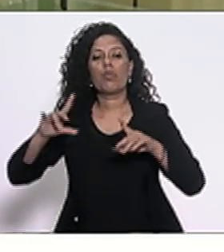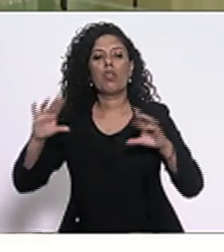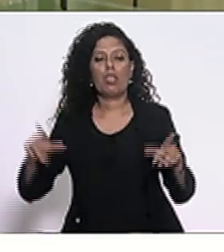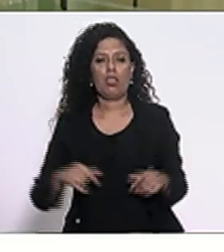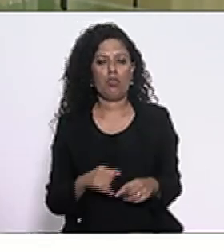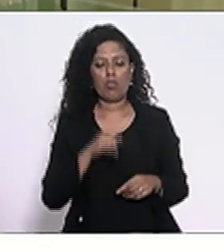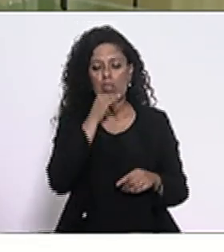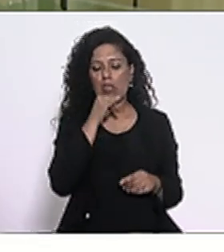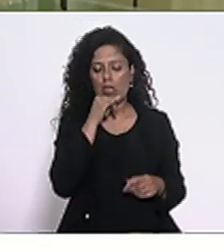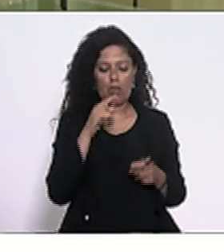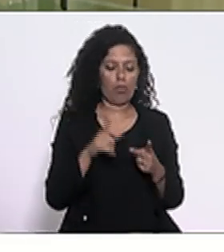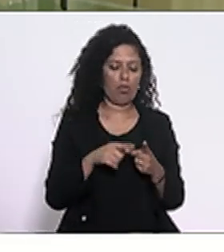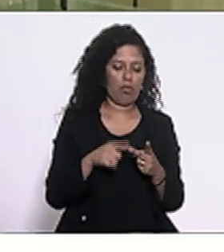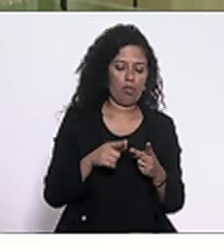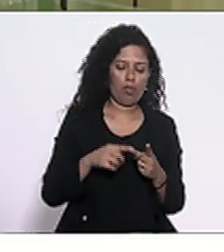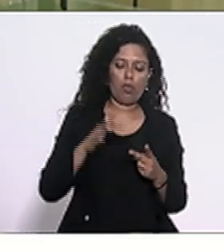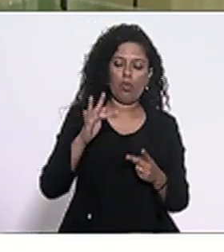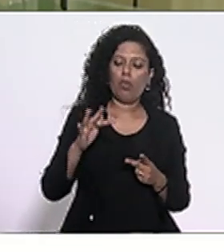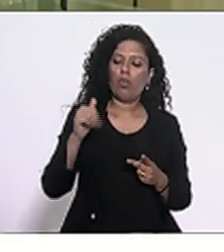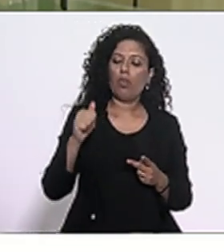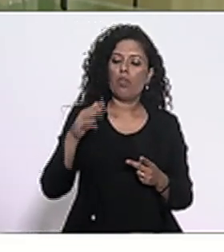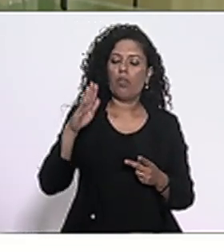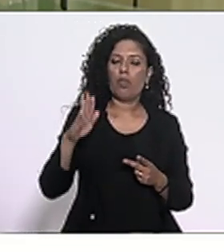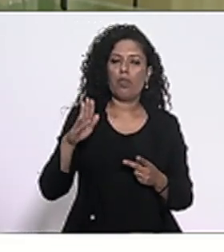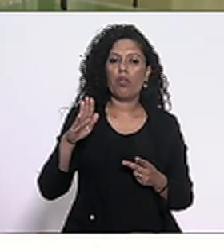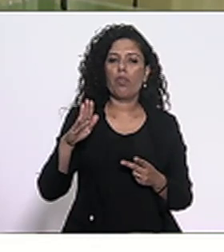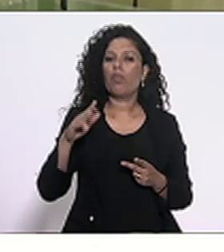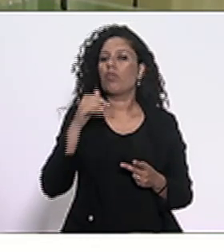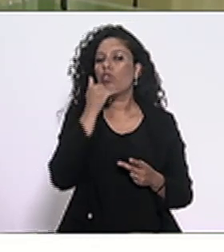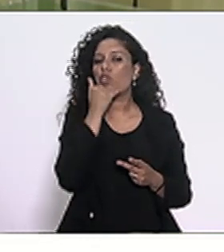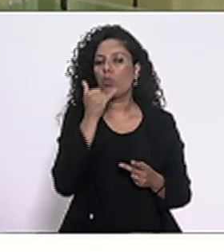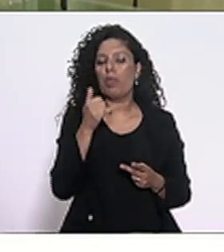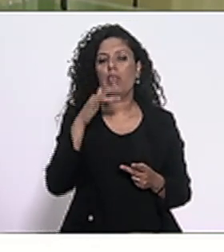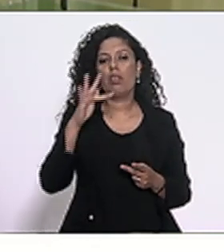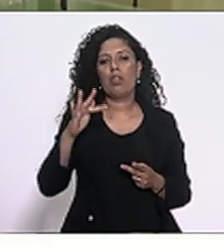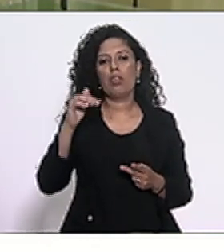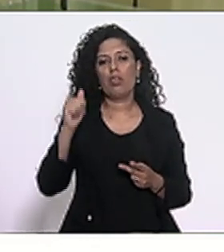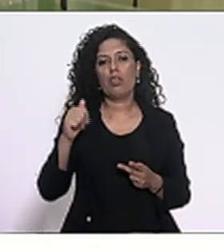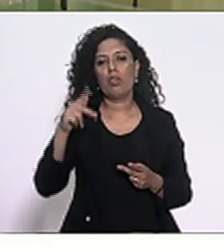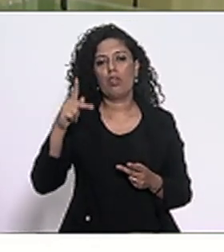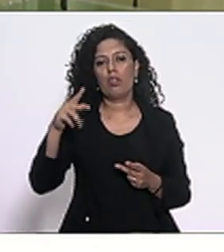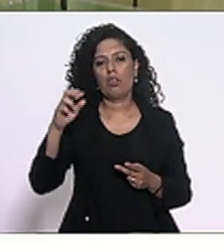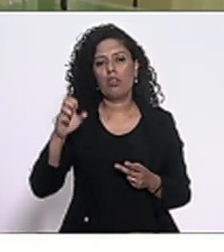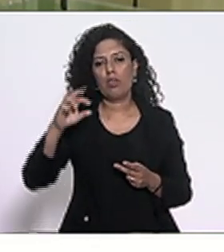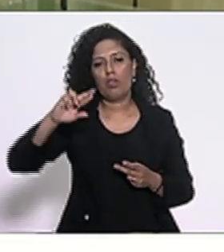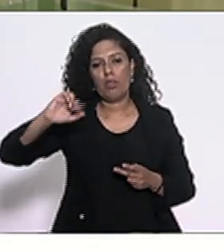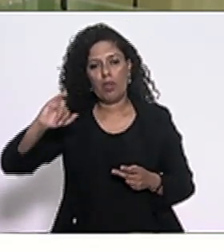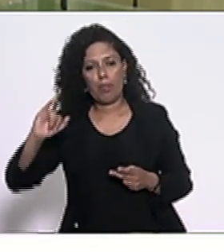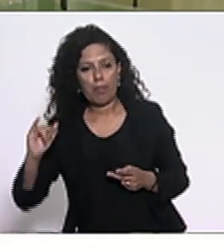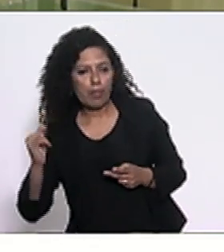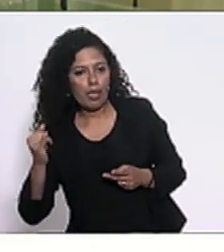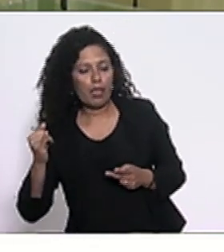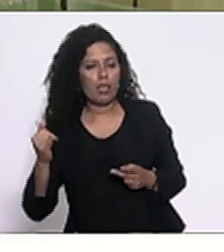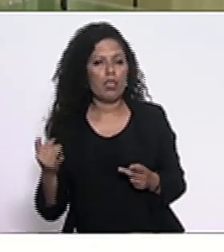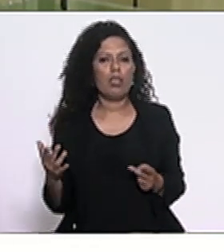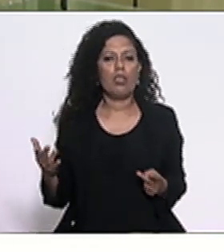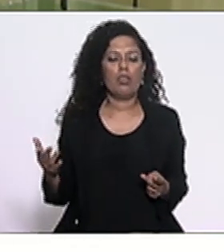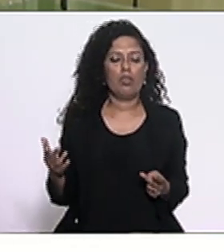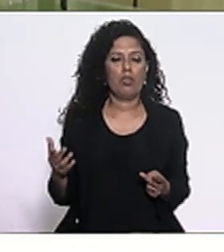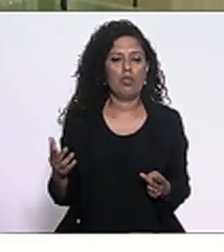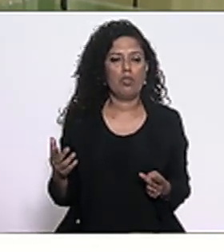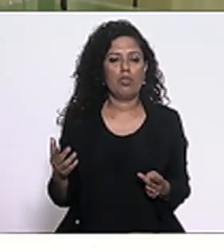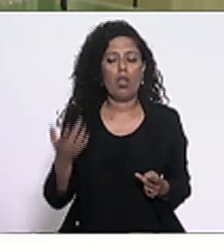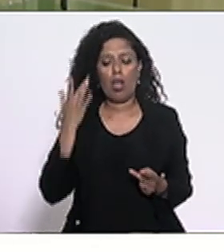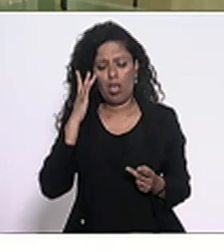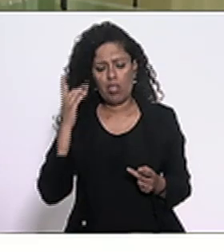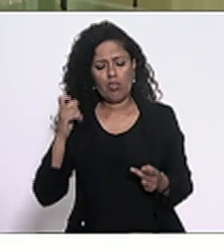FAPERJ de estudos acadêmicos na área de tecnologia. Enfim, eu acho um grande equívoco